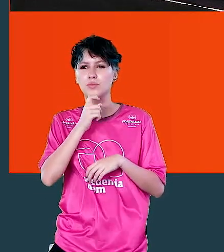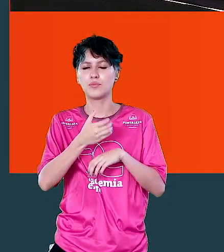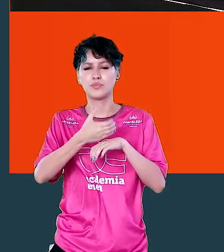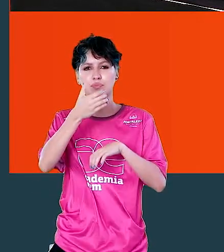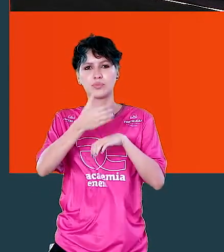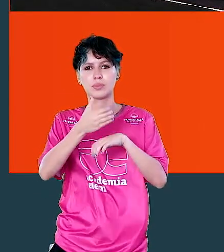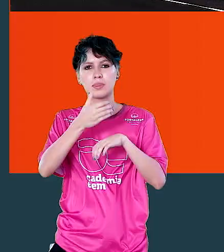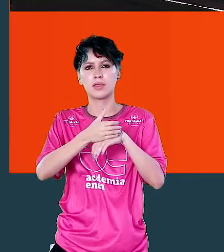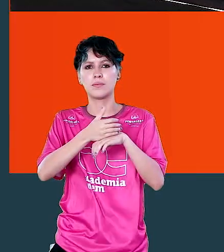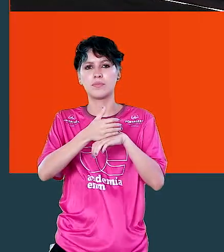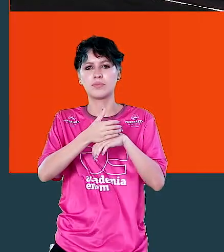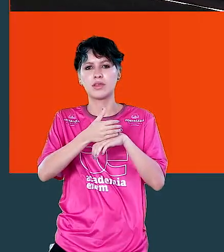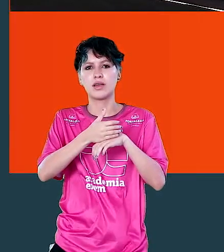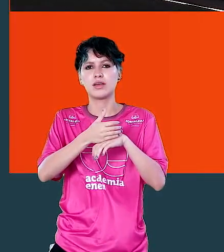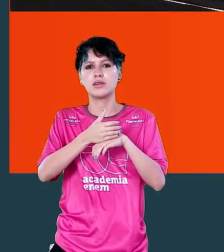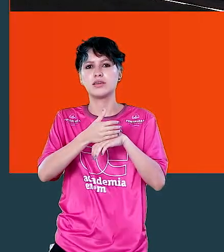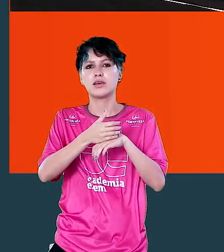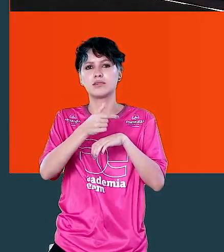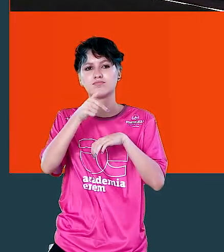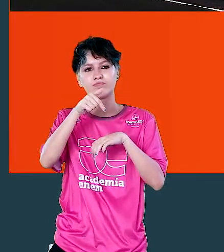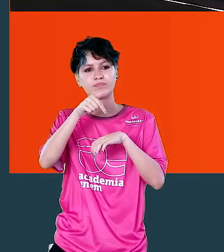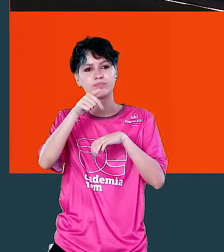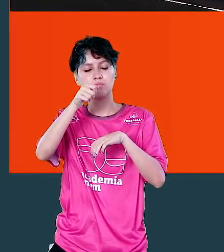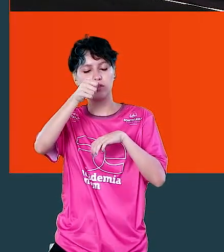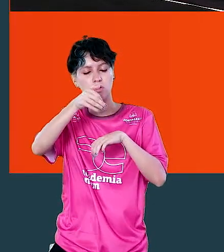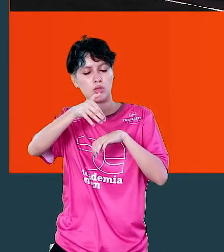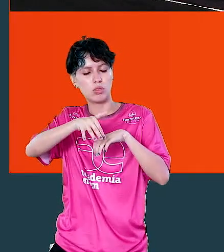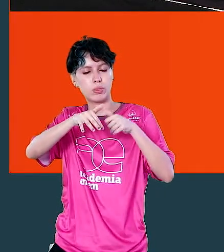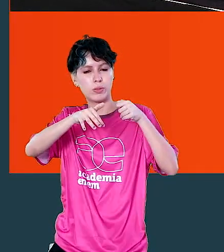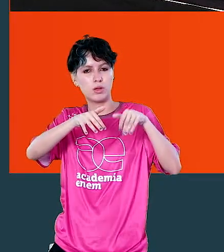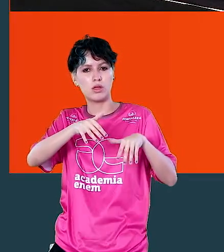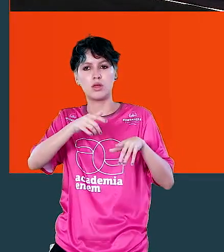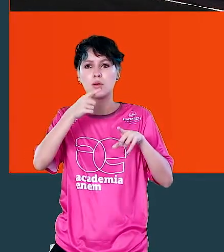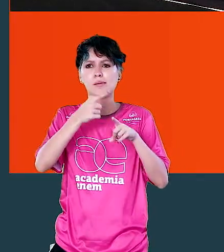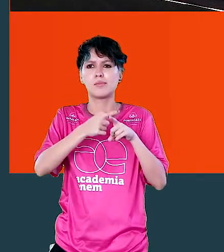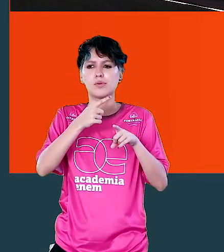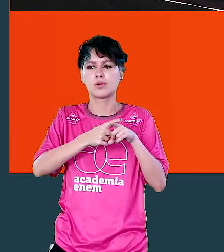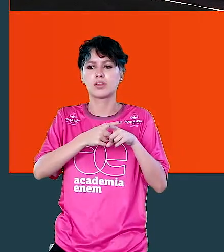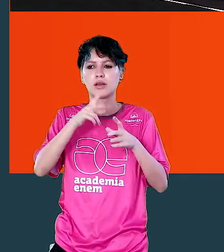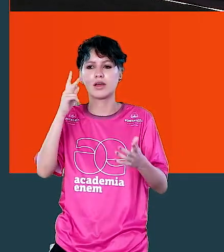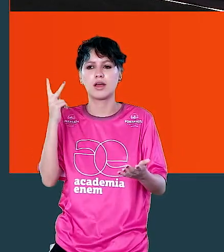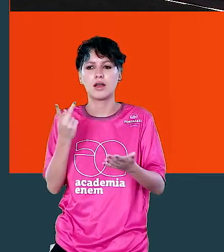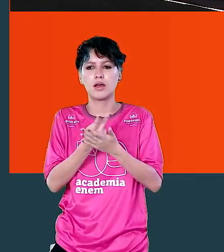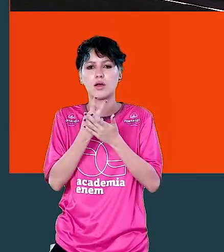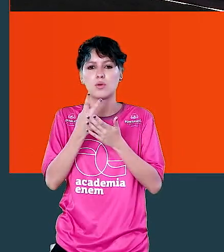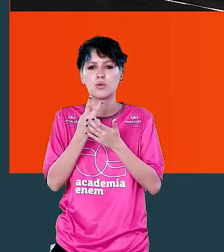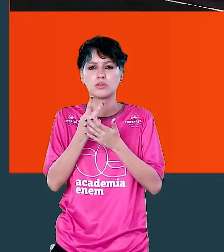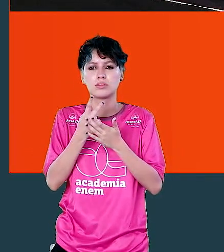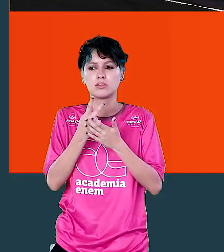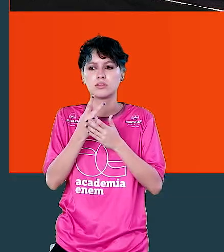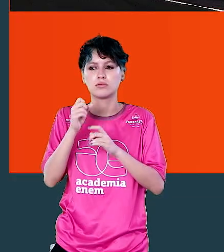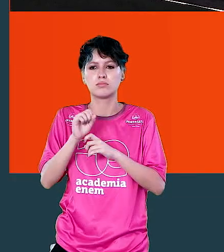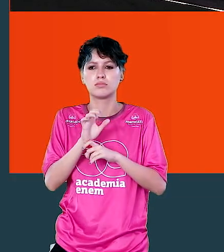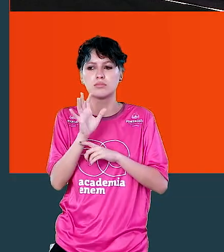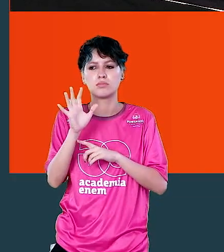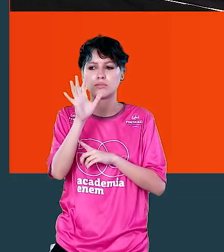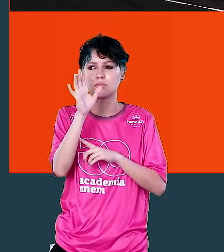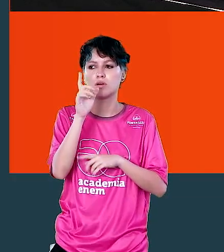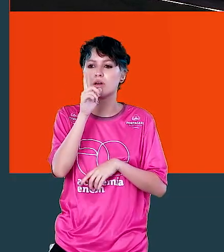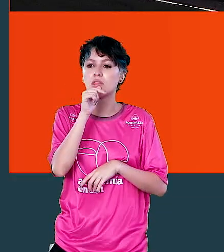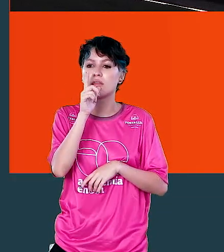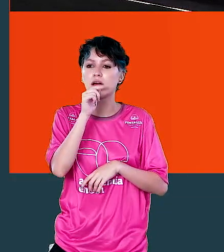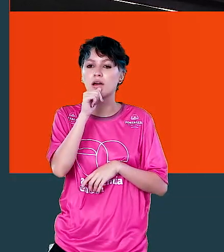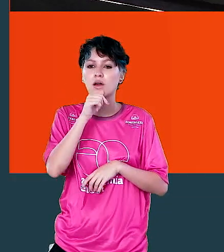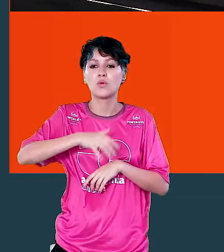foi? Não. Existe vapor de água na atmosfera. Quando esse vapor que está aqui entre